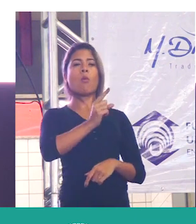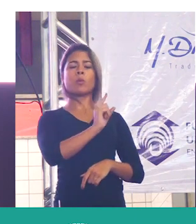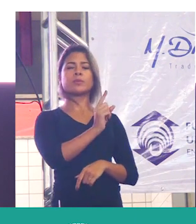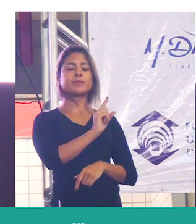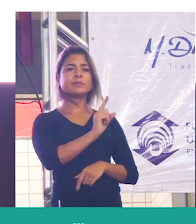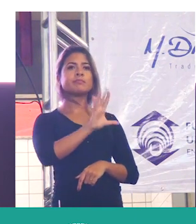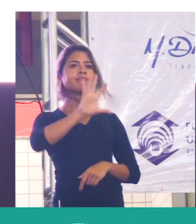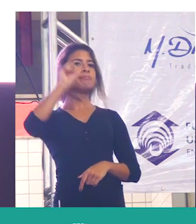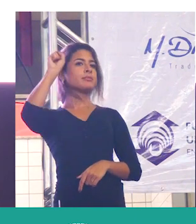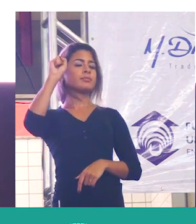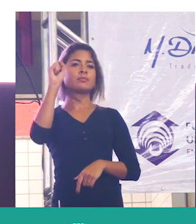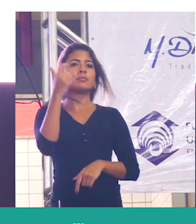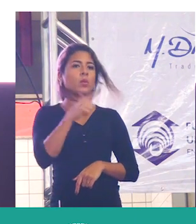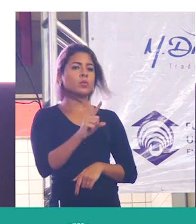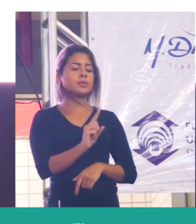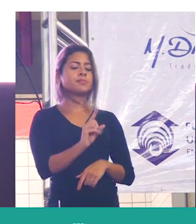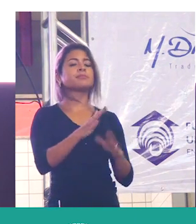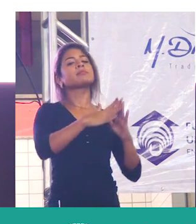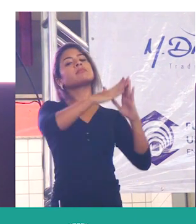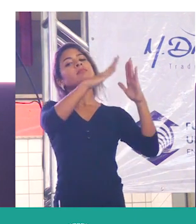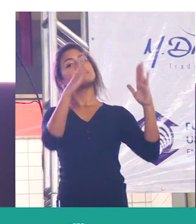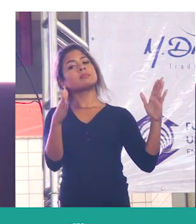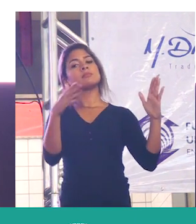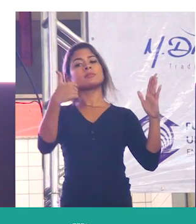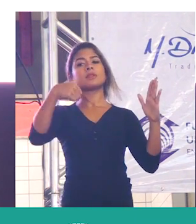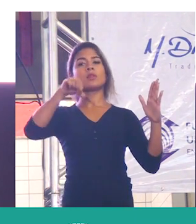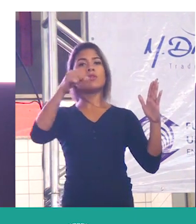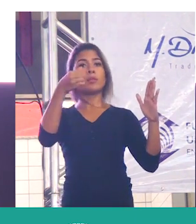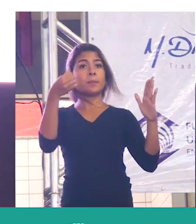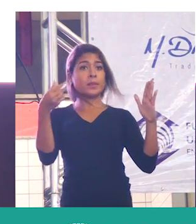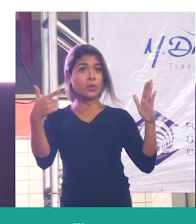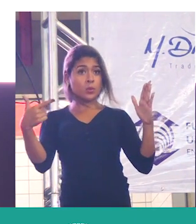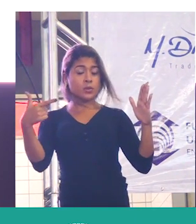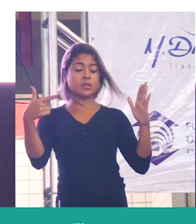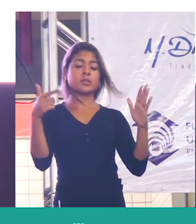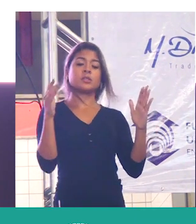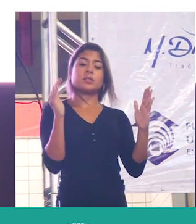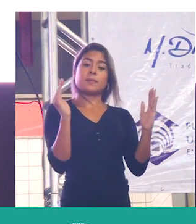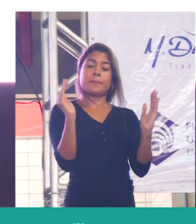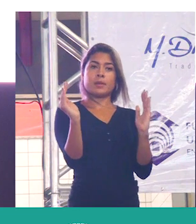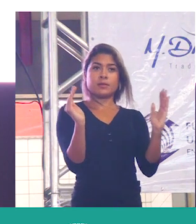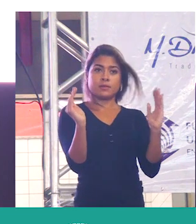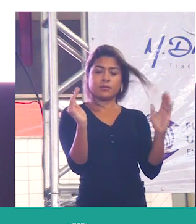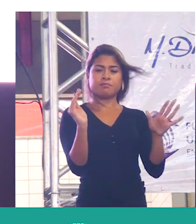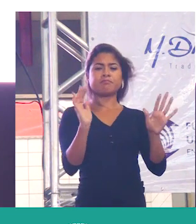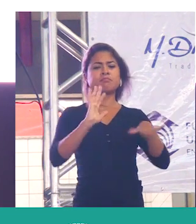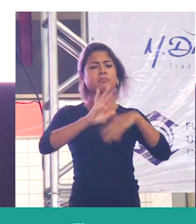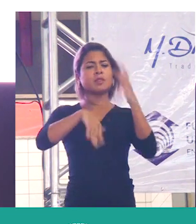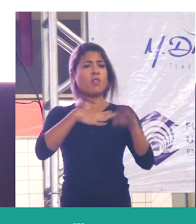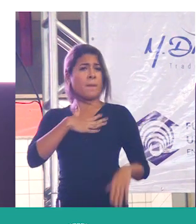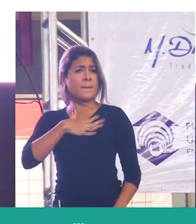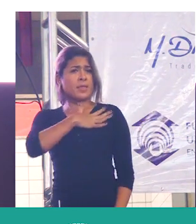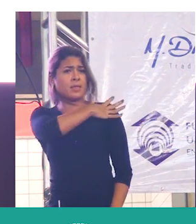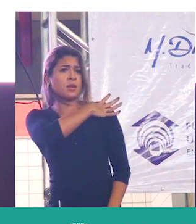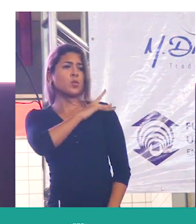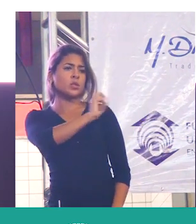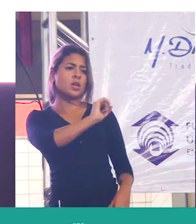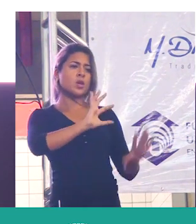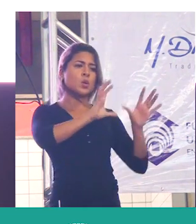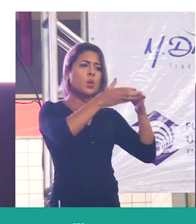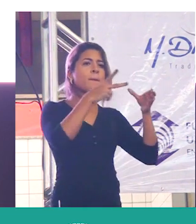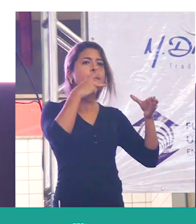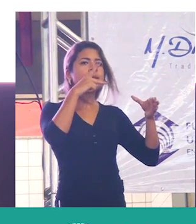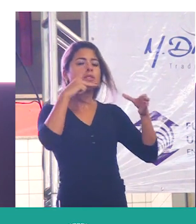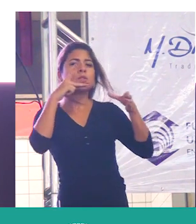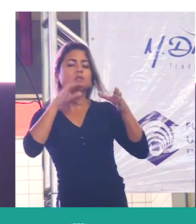existir até 62, quando o governo militar extingue todos os partidos, inclusive